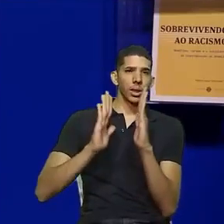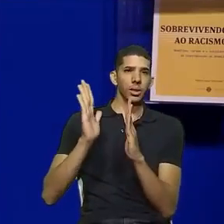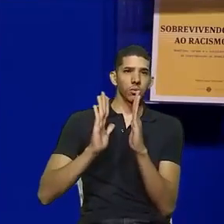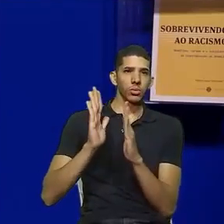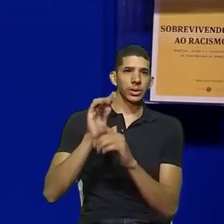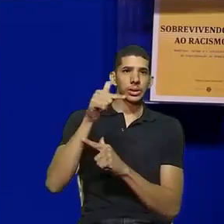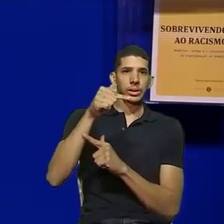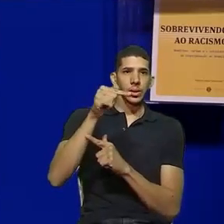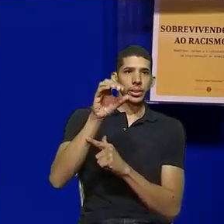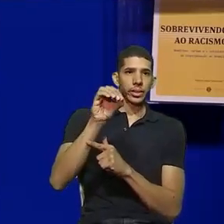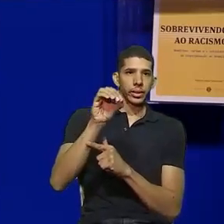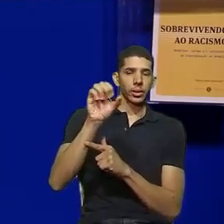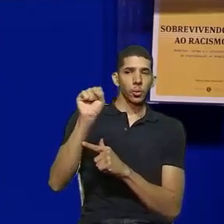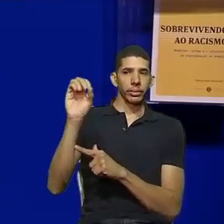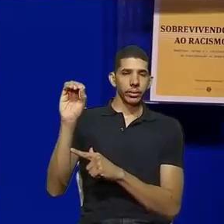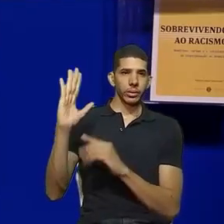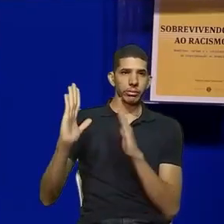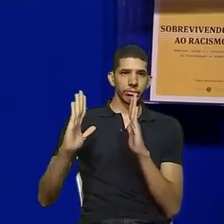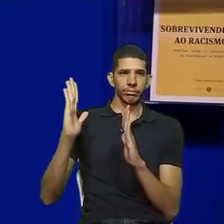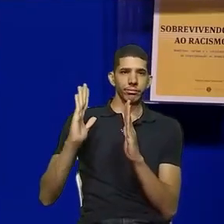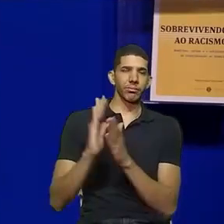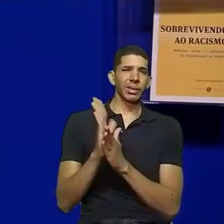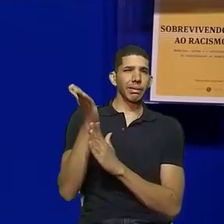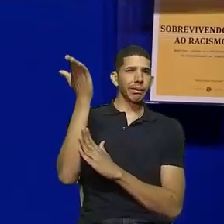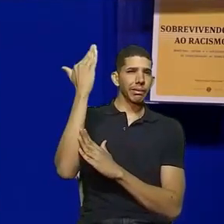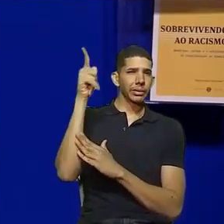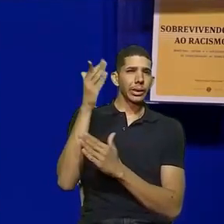numa vez, em uma das aulas, eu sei muitas